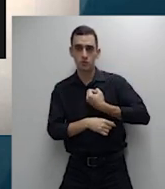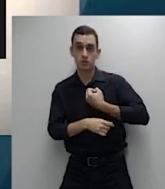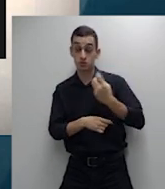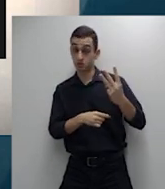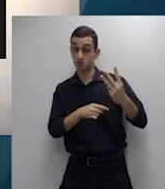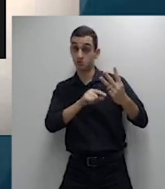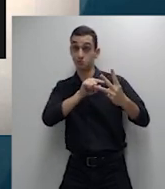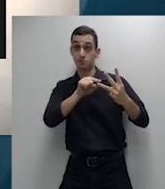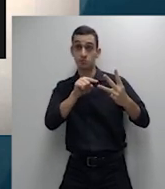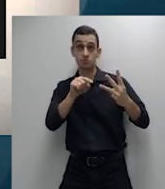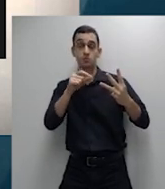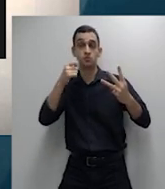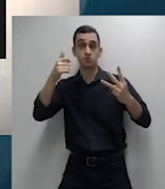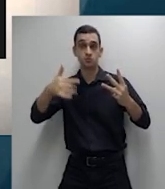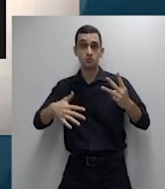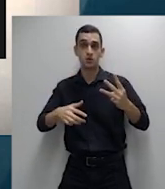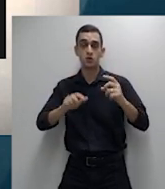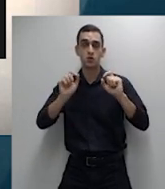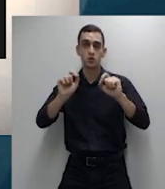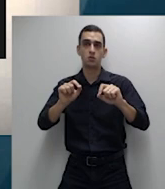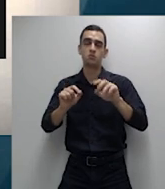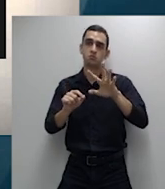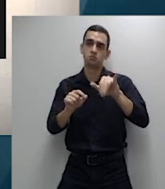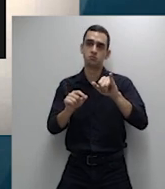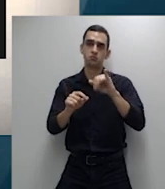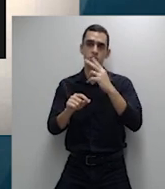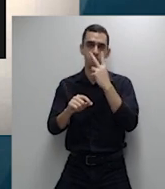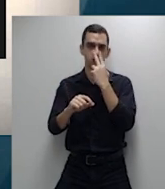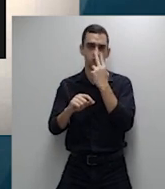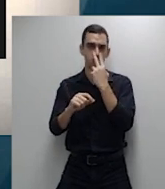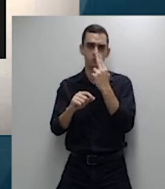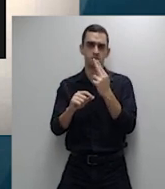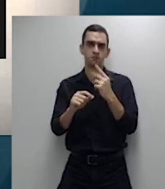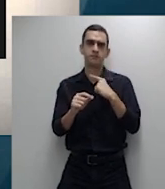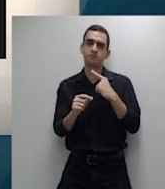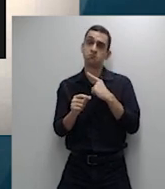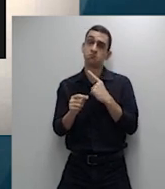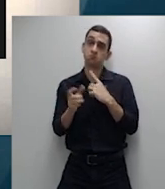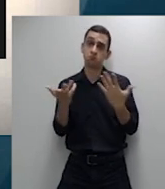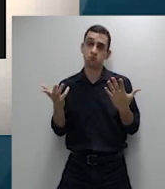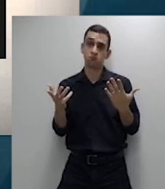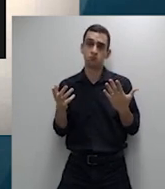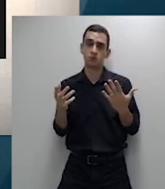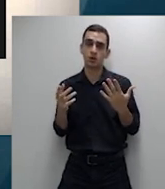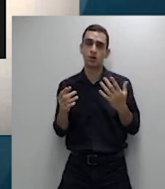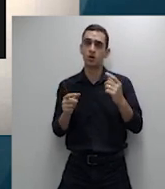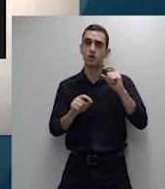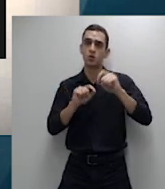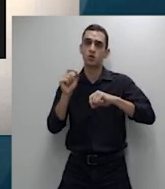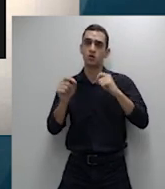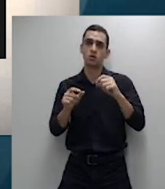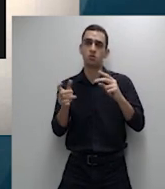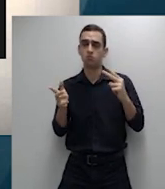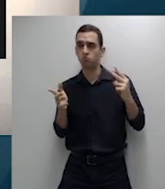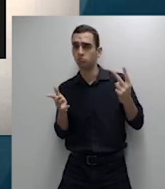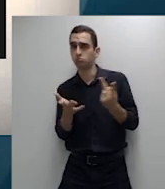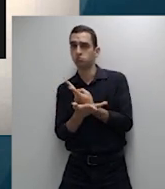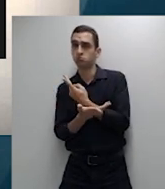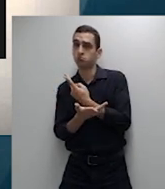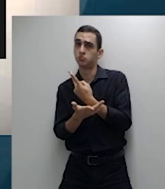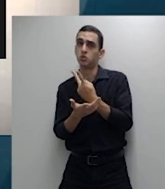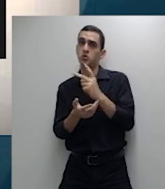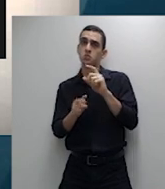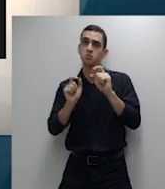largada em Petra o efetivamente houve ar com absoluto distanciamento no